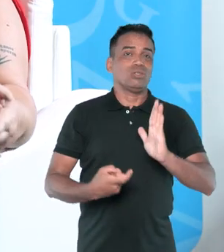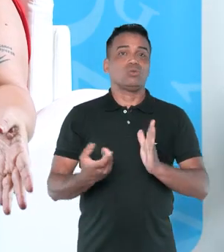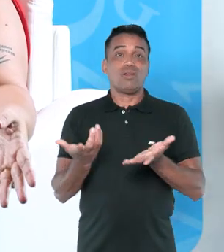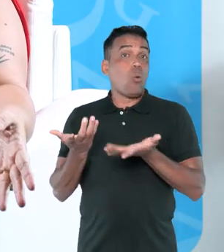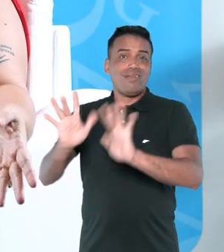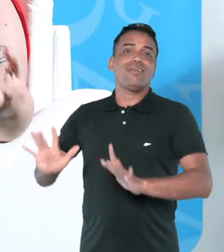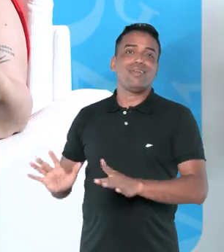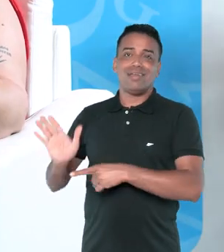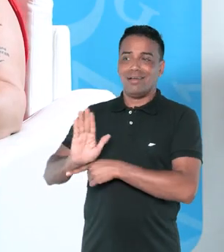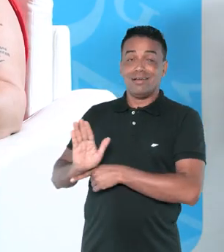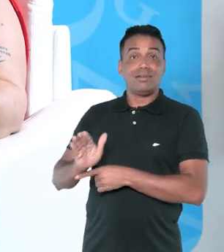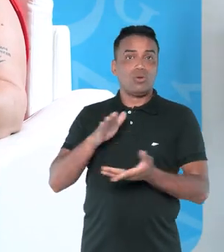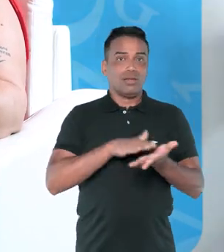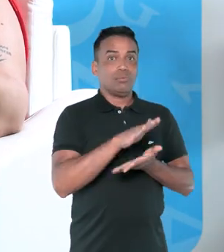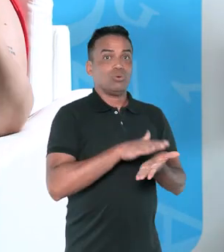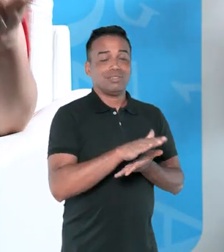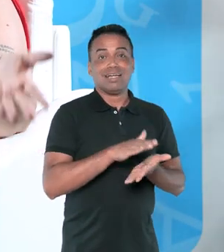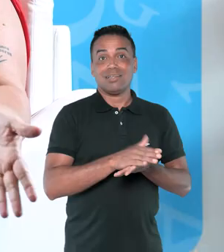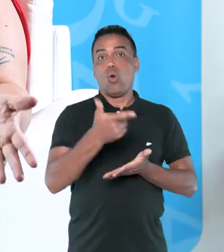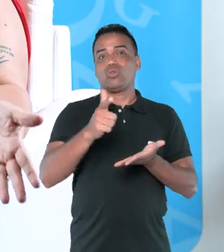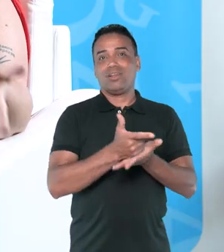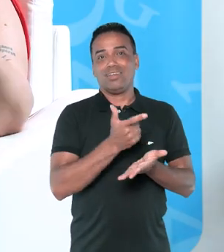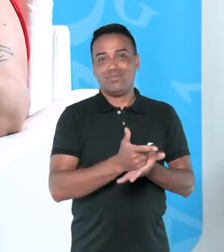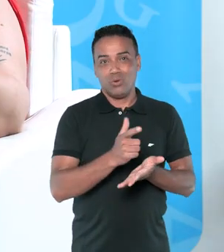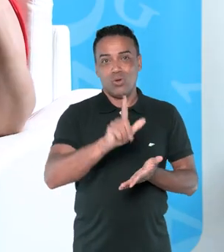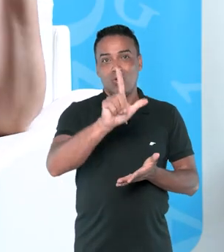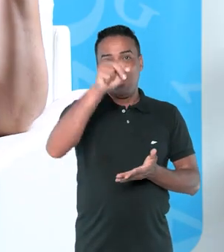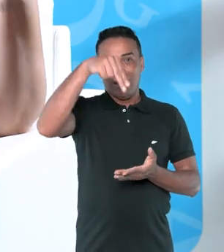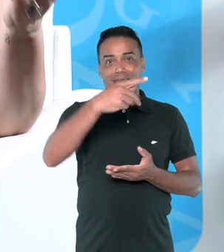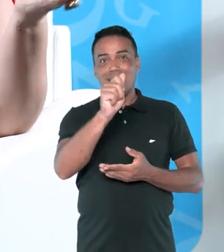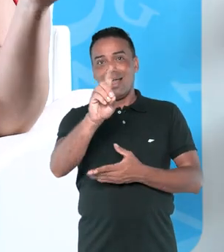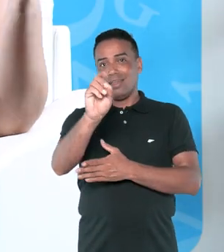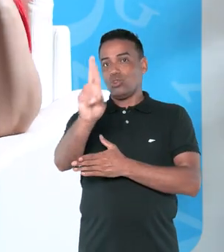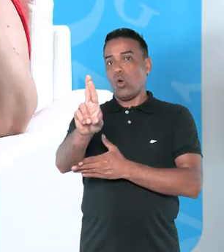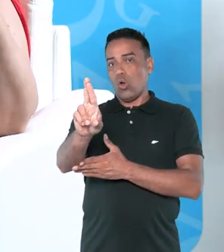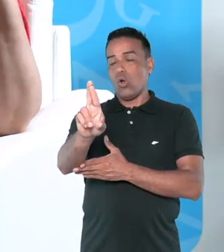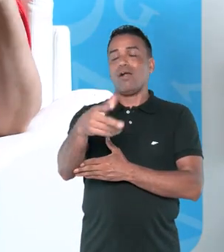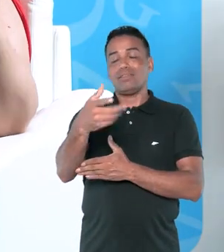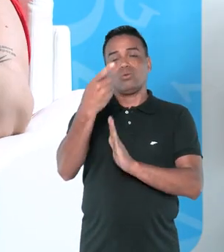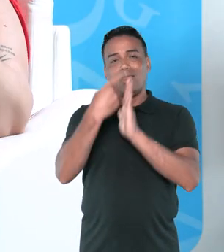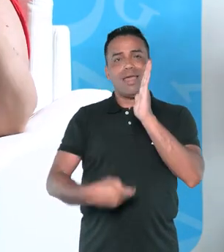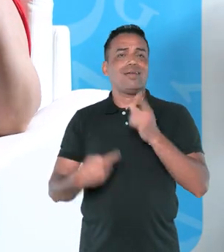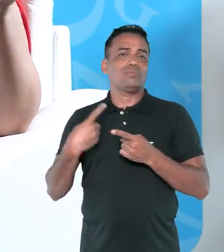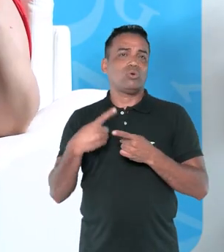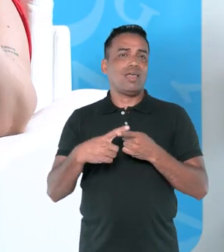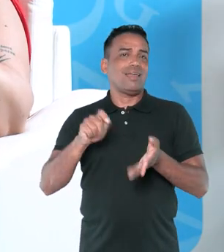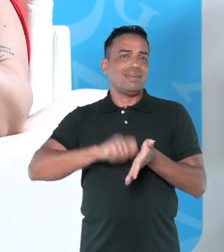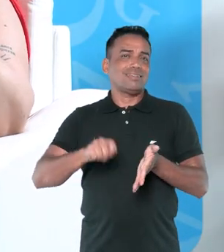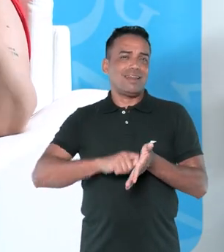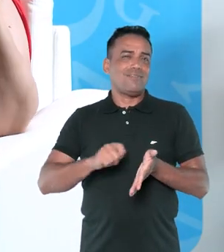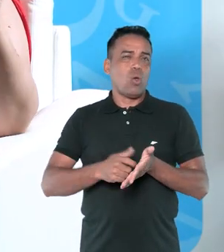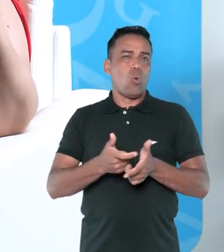ele não queria que publicasse o Em Agosto Nos Vemos, e ele falou do livro, ele falou desse texto lá, porque ele ia fazer um livro maior e dividiu